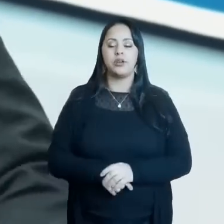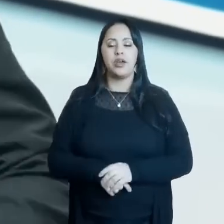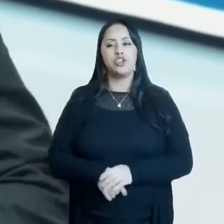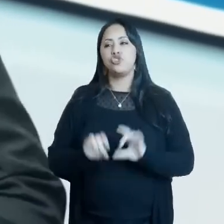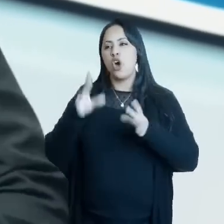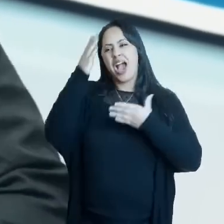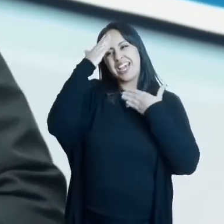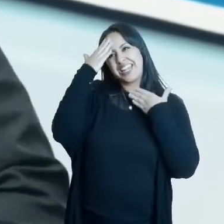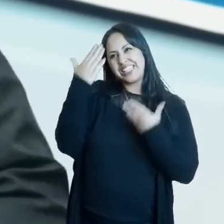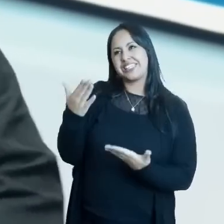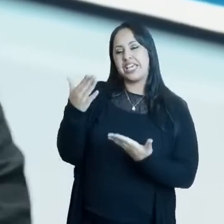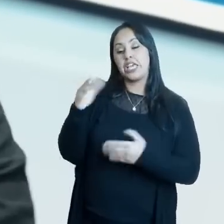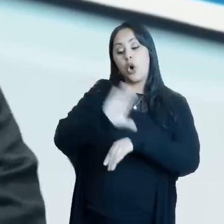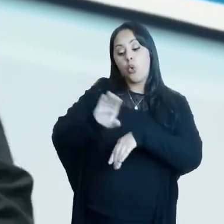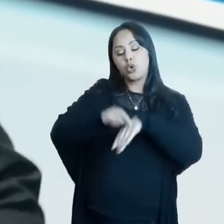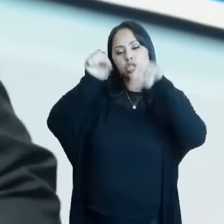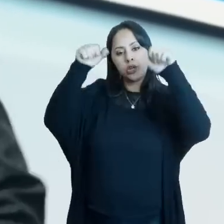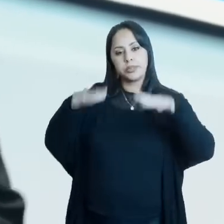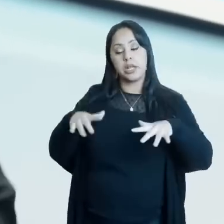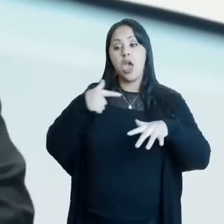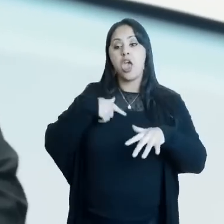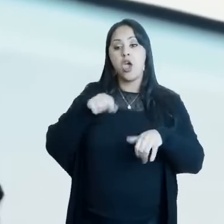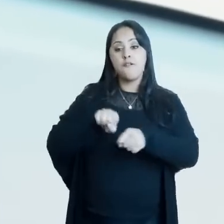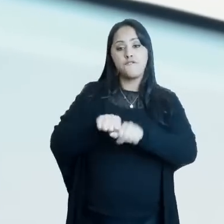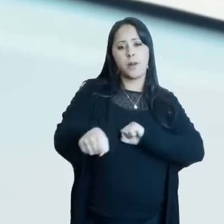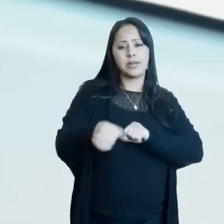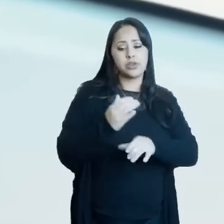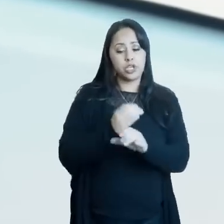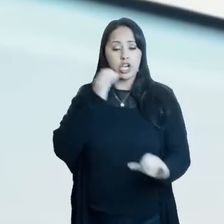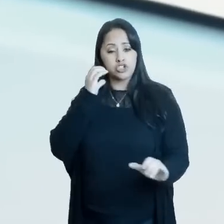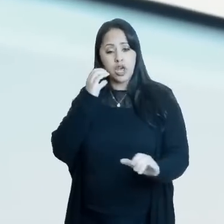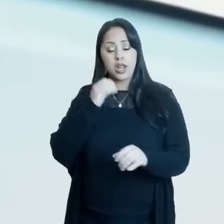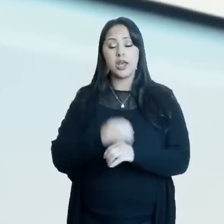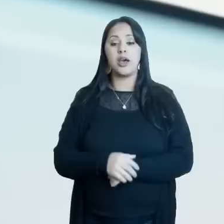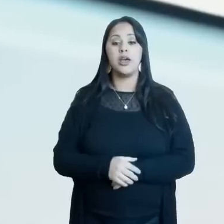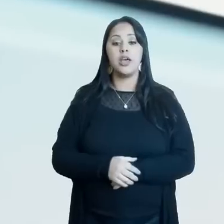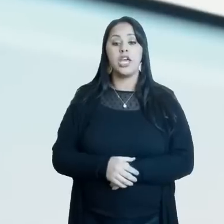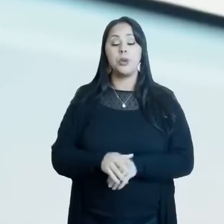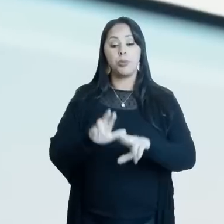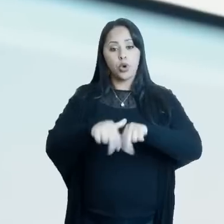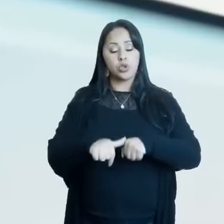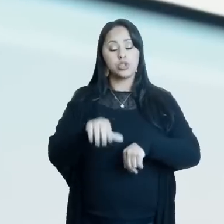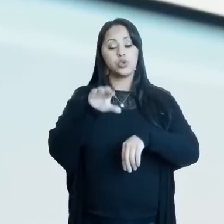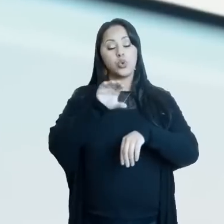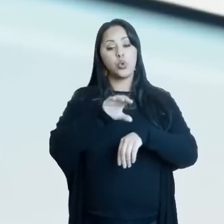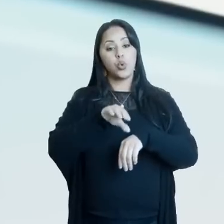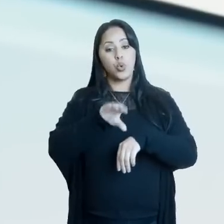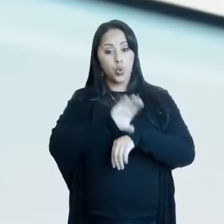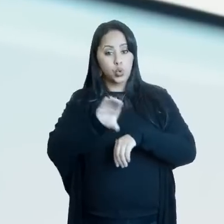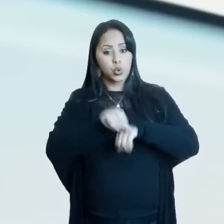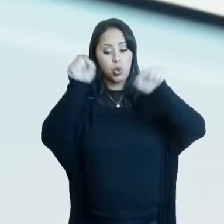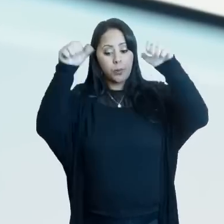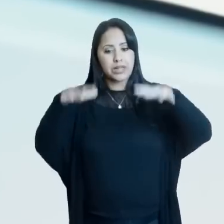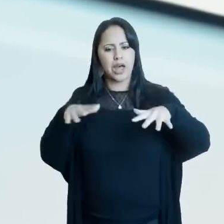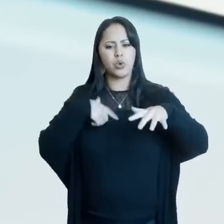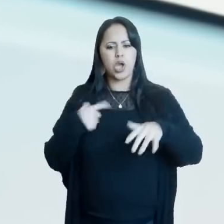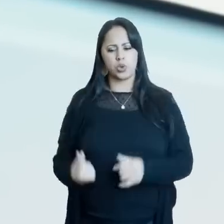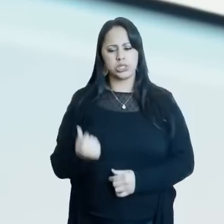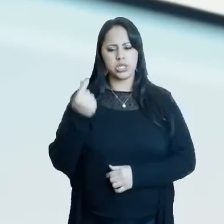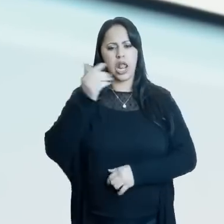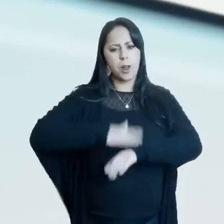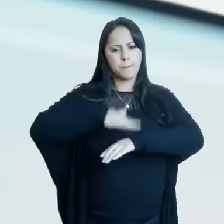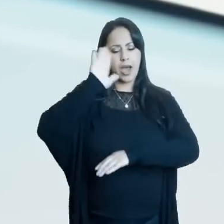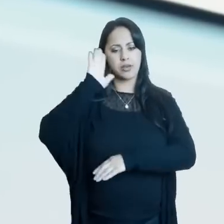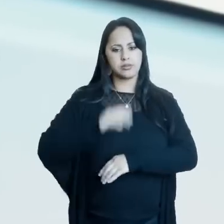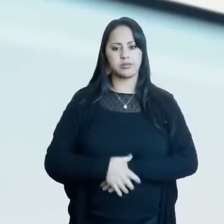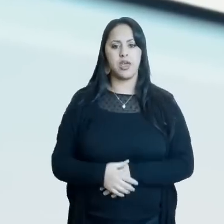e ao Método Iluminado. Sou formado em engenharia e, graças ao Método Iluminado, estou ganhando muito mais. Cheguei ao grupo dos top